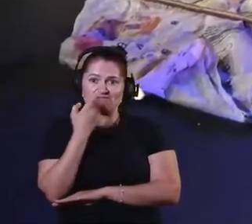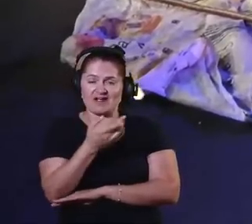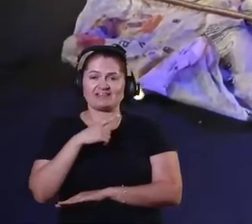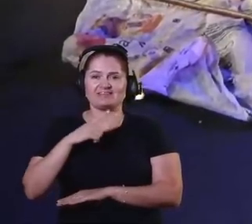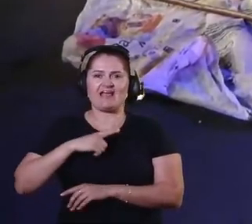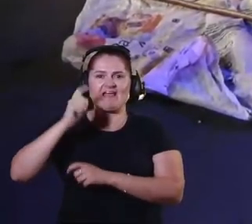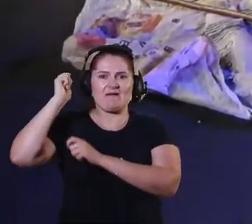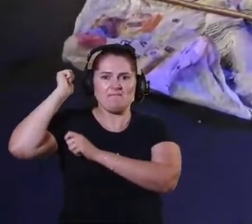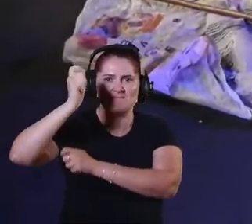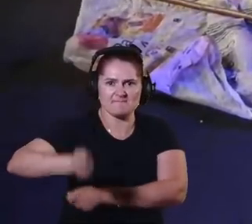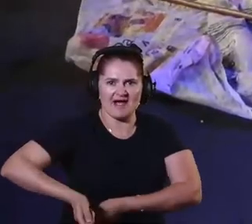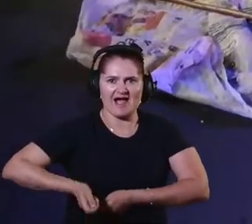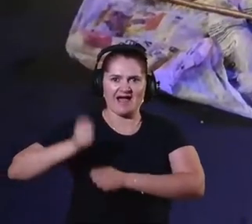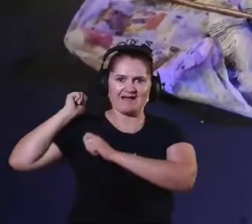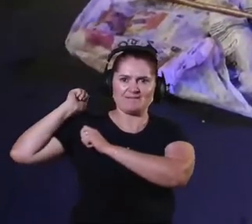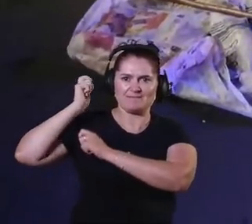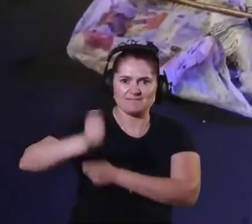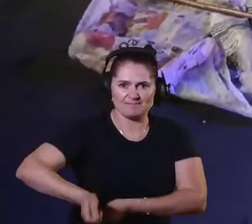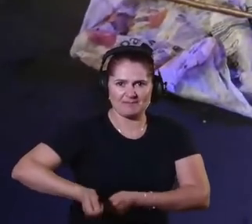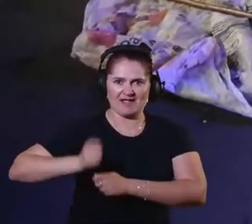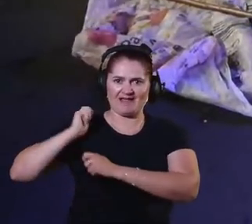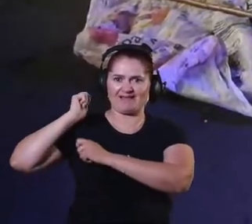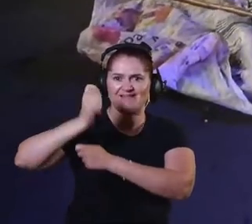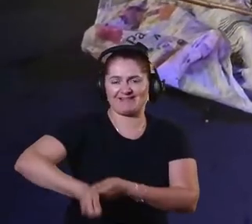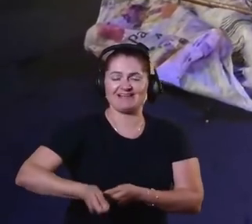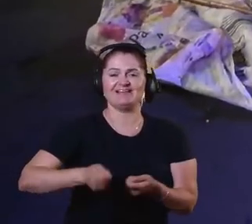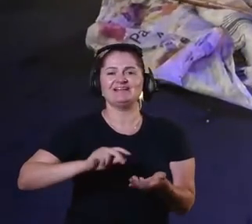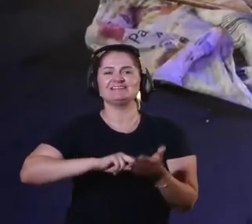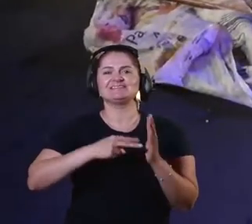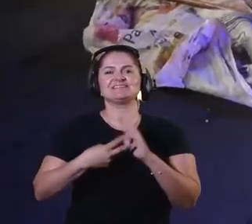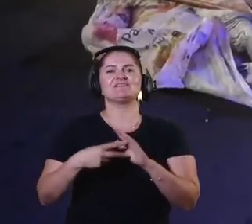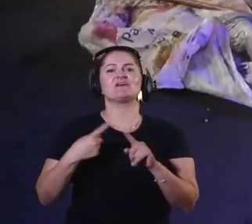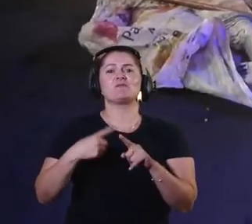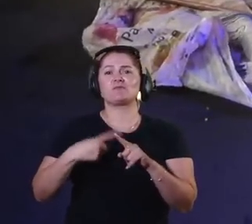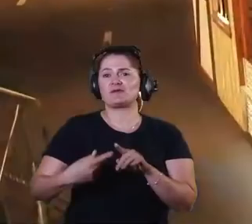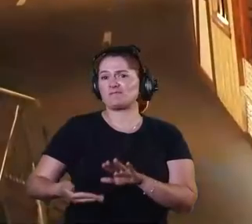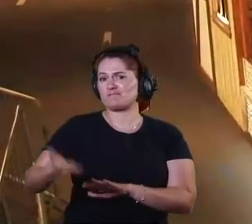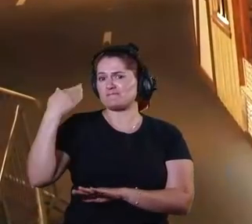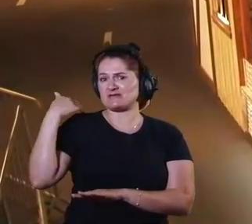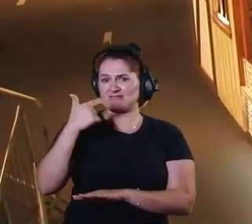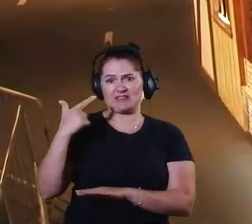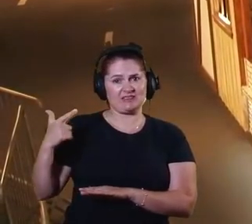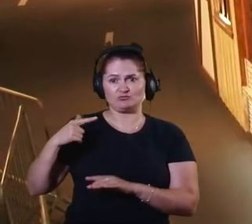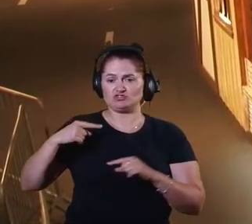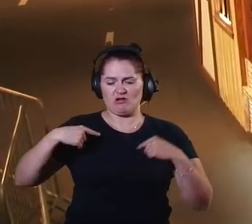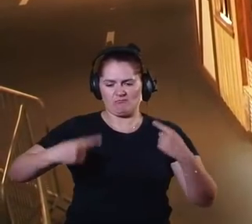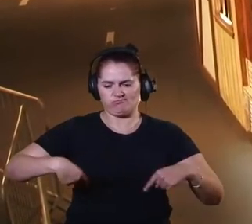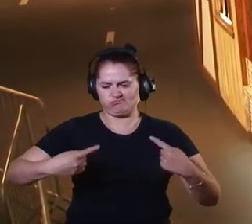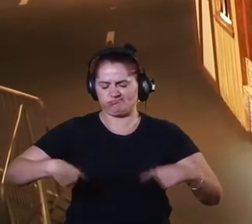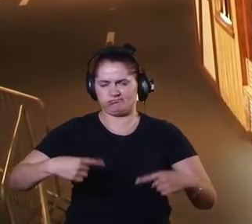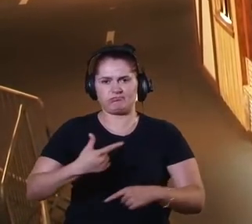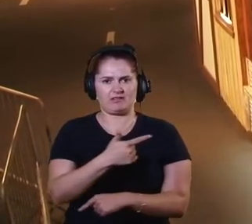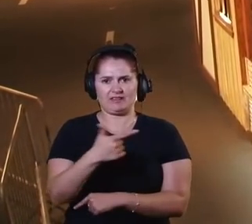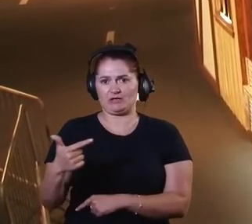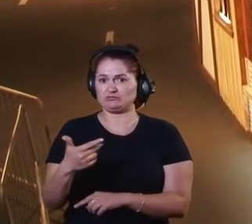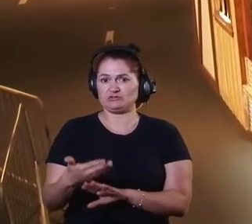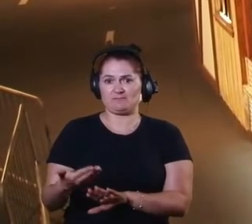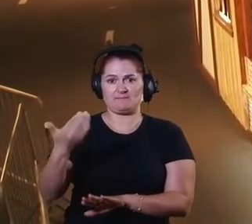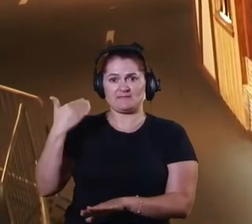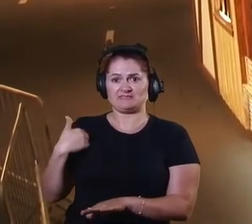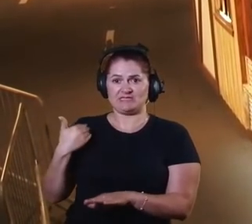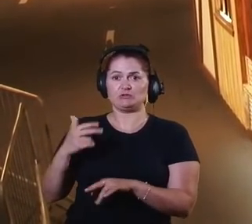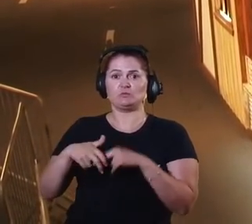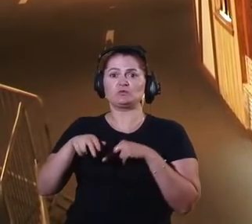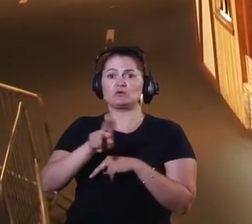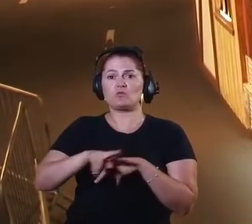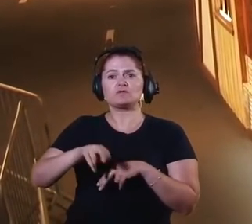carpindo, né? O pessoal está carpindo, fazendo um sinal de carpir, porque se usava muito a enxada, não tinha muito arado e nem trator, era a enxada. A outra cena que